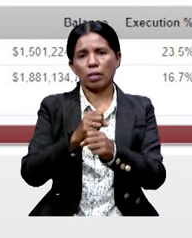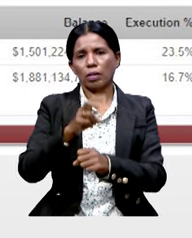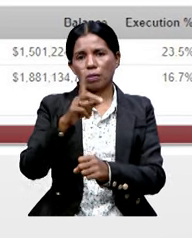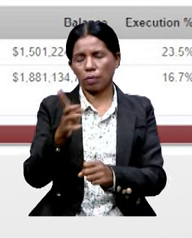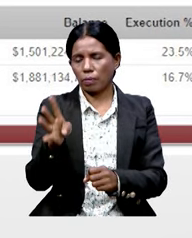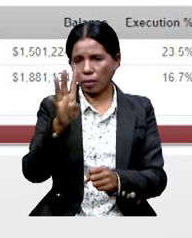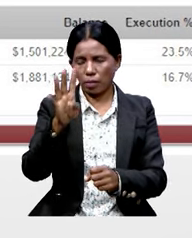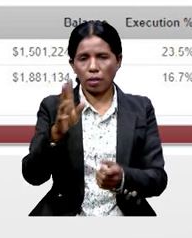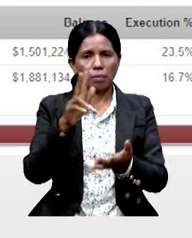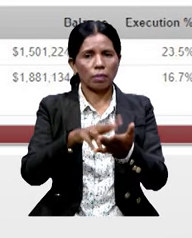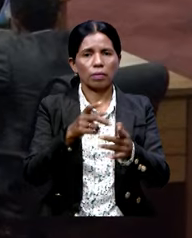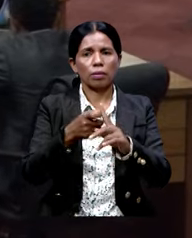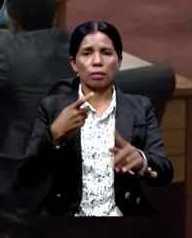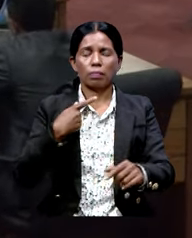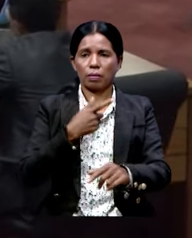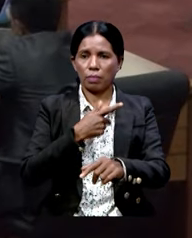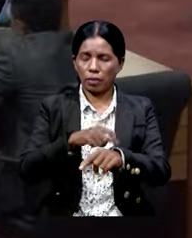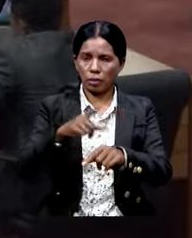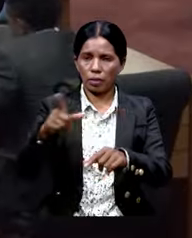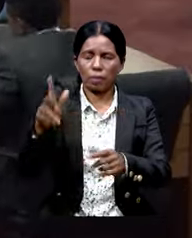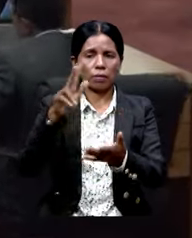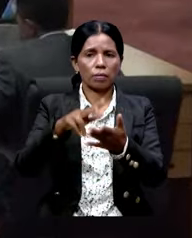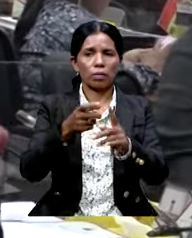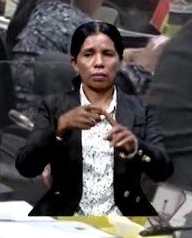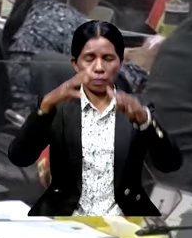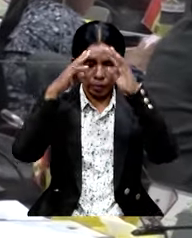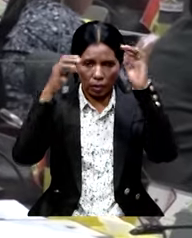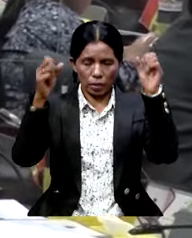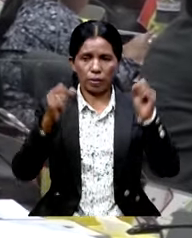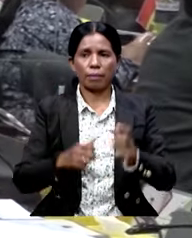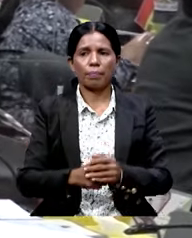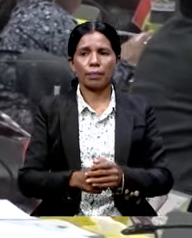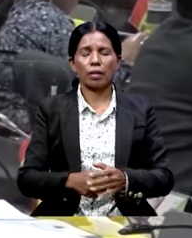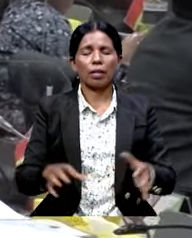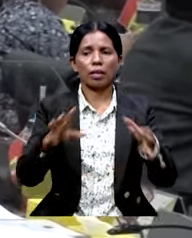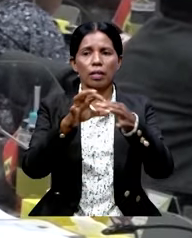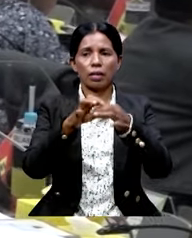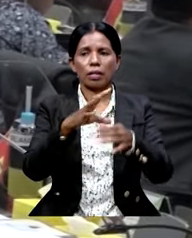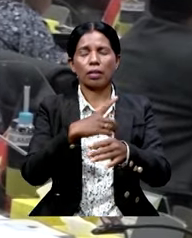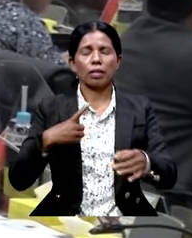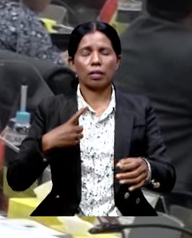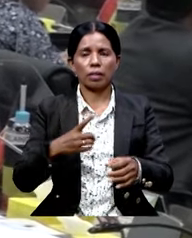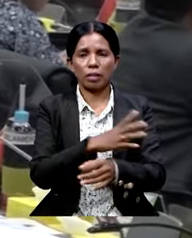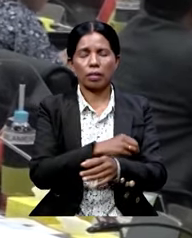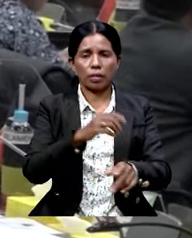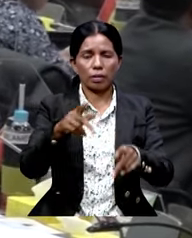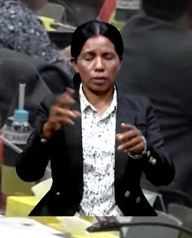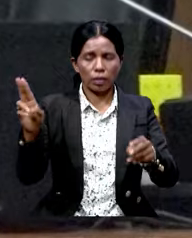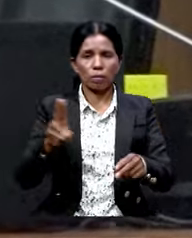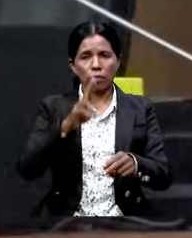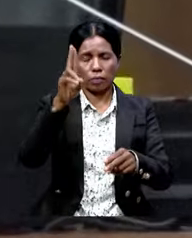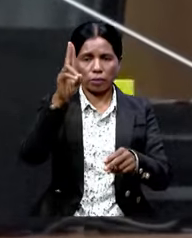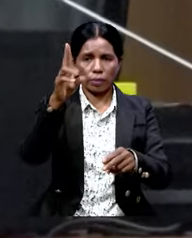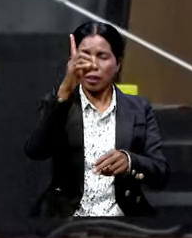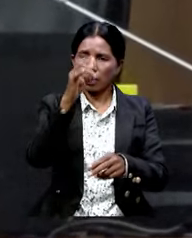neve aprovado o si parlamento nacional não promulgado o si presidente da república. Ligado ao questão, né, decano Faculdade de Economia e Universidade de Dili, Alfredo